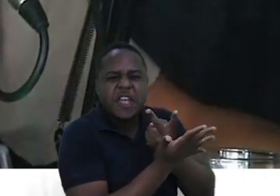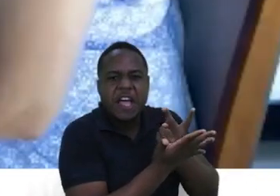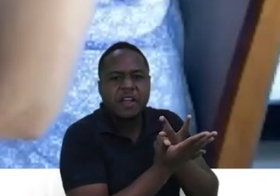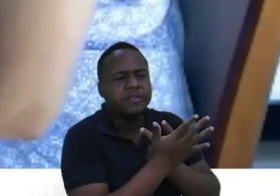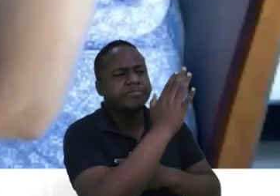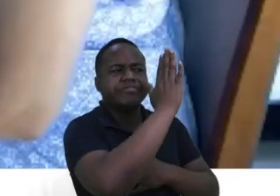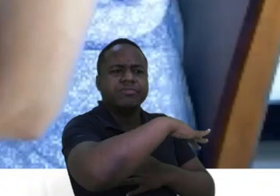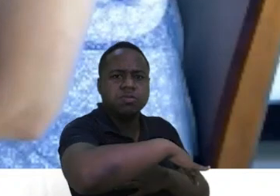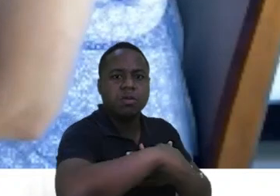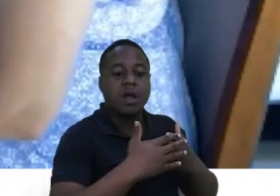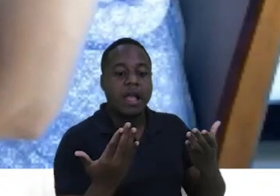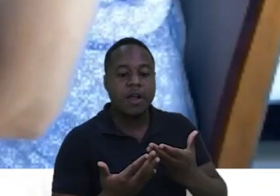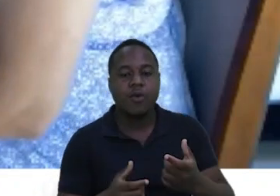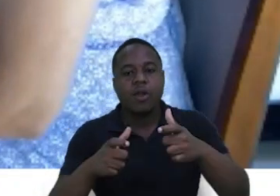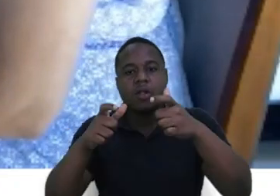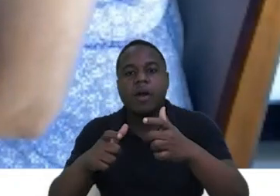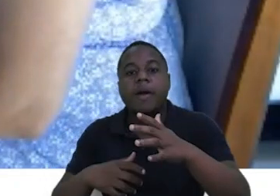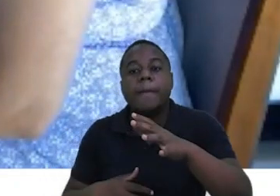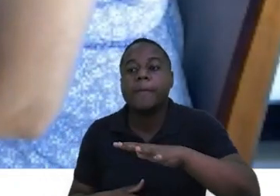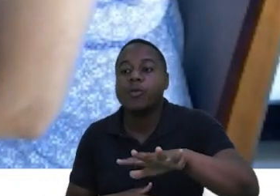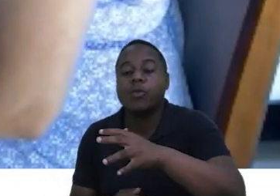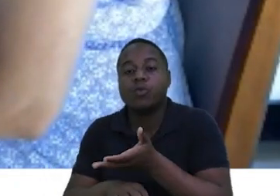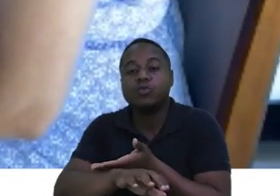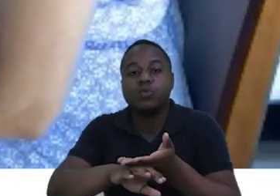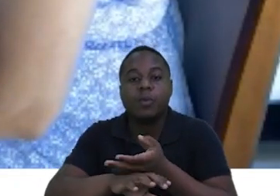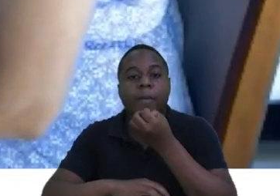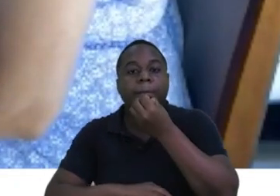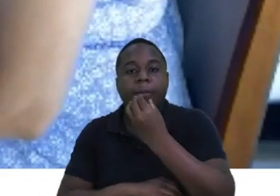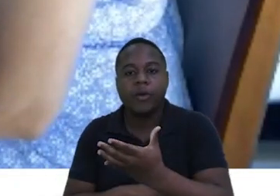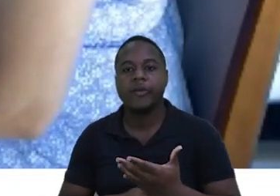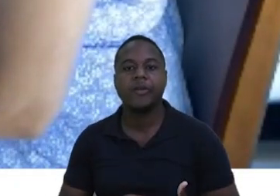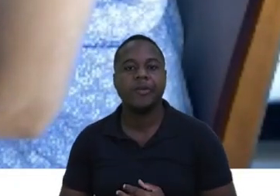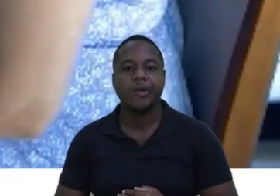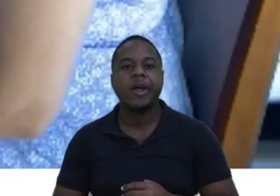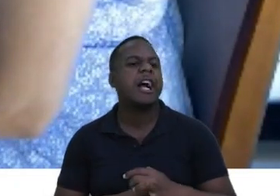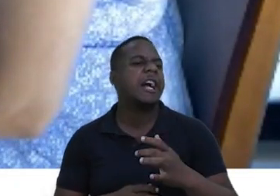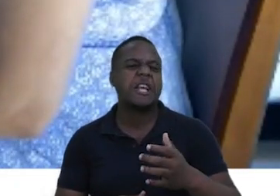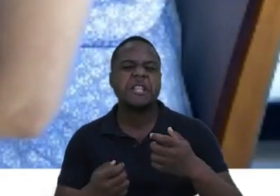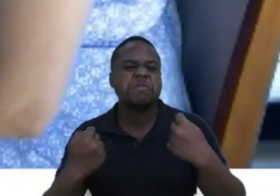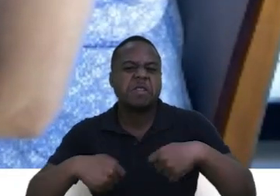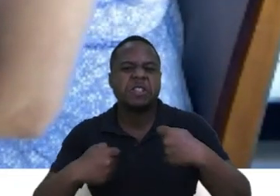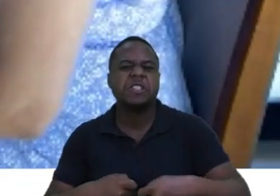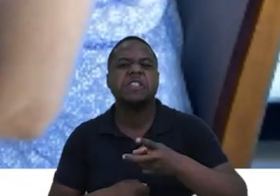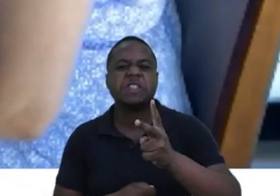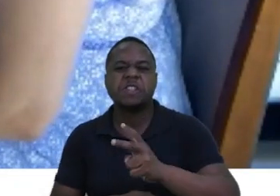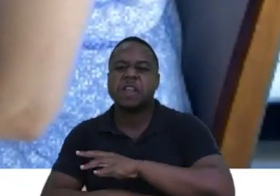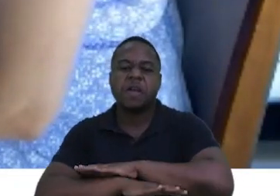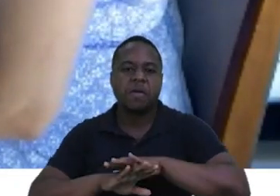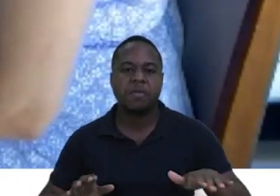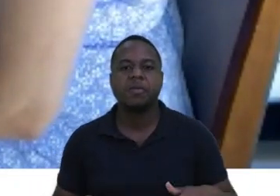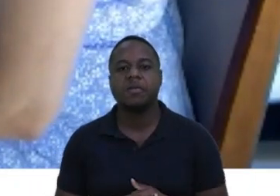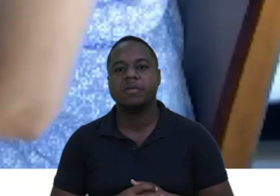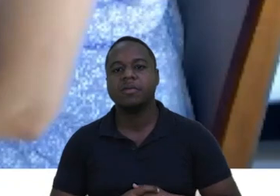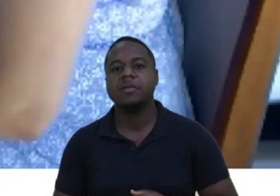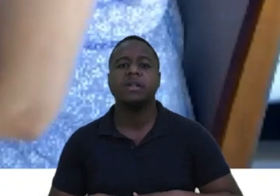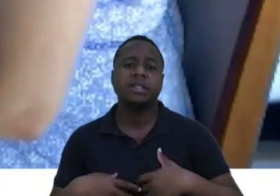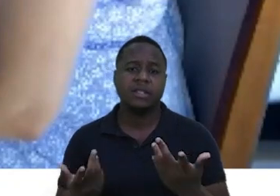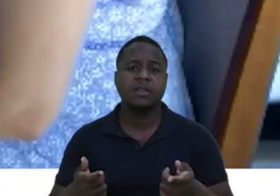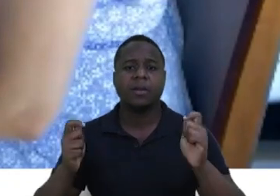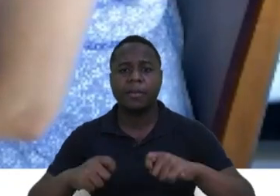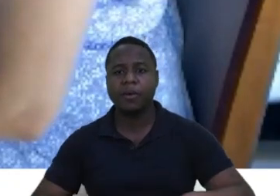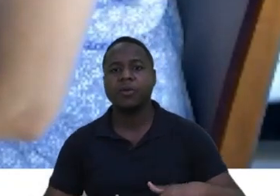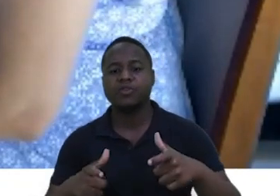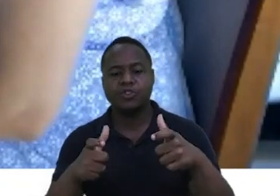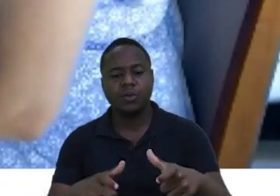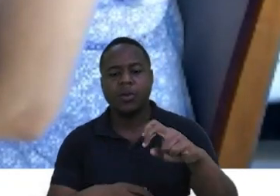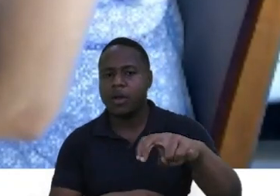que a gente acredita. E não só de um lugar de repetir, é isso e acabou. E sendo que a gente pode sentar em todos os lugares, com